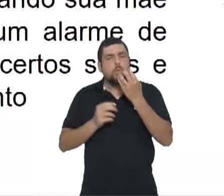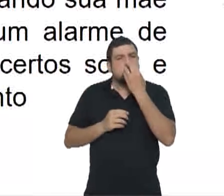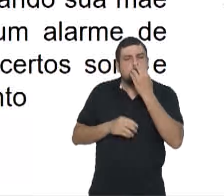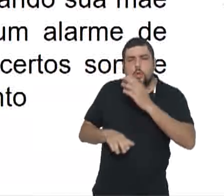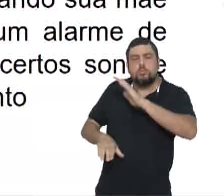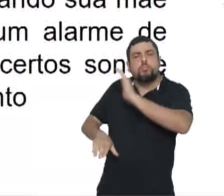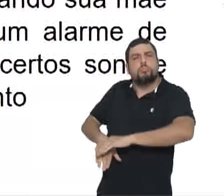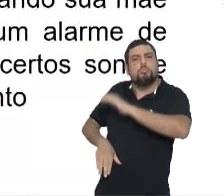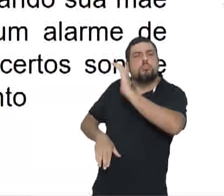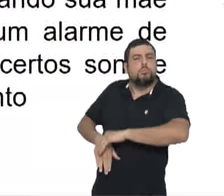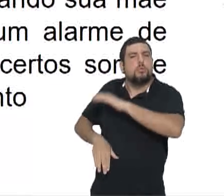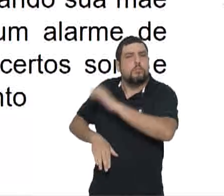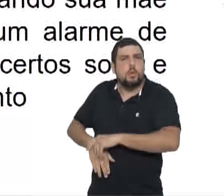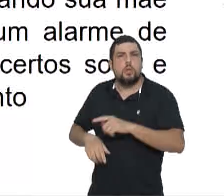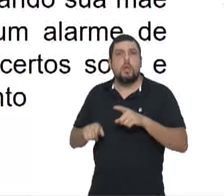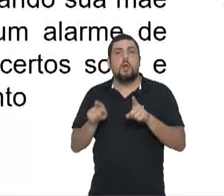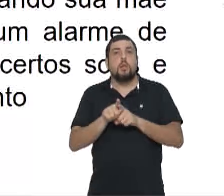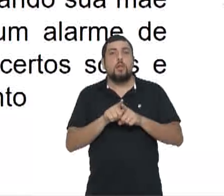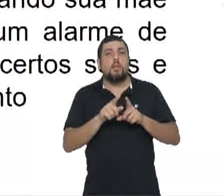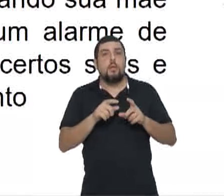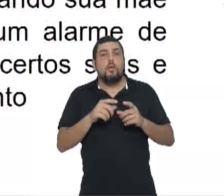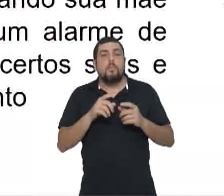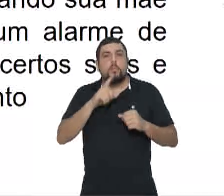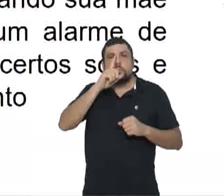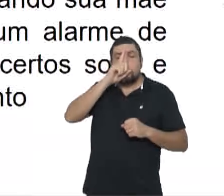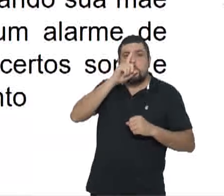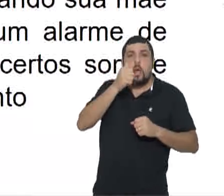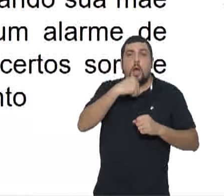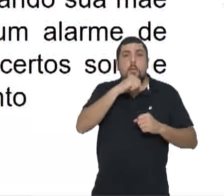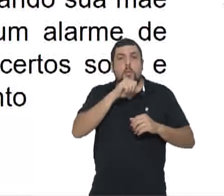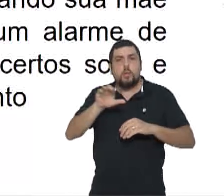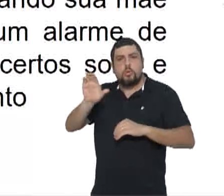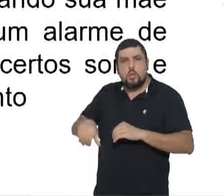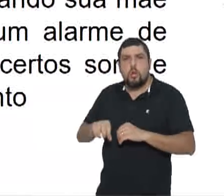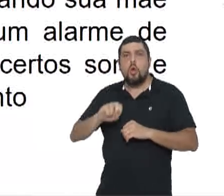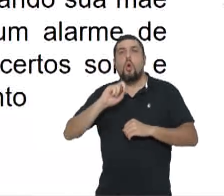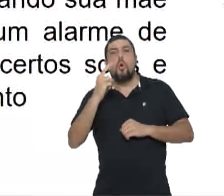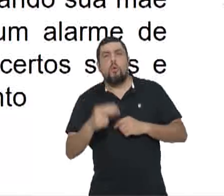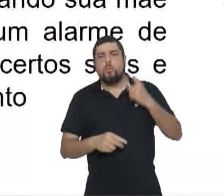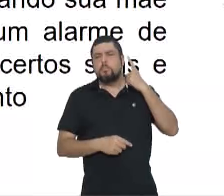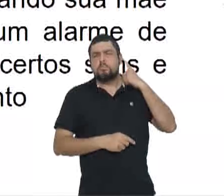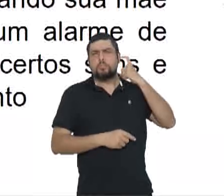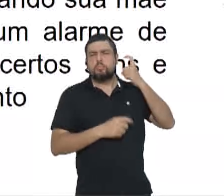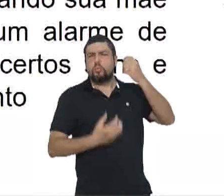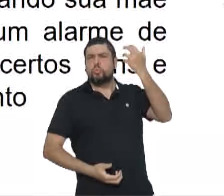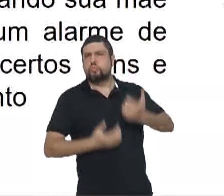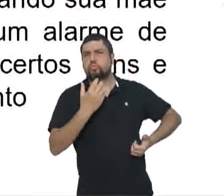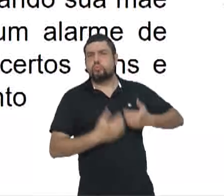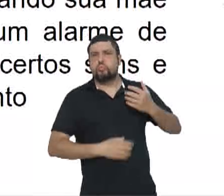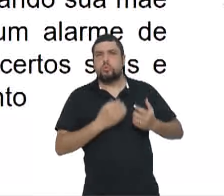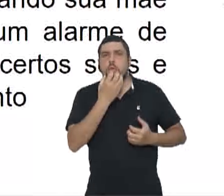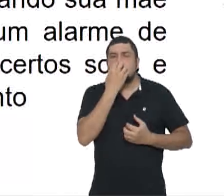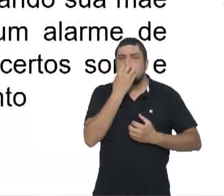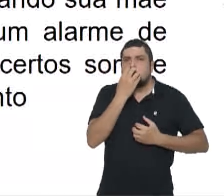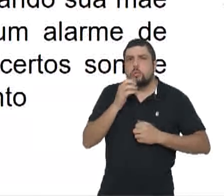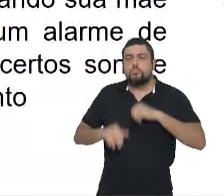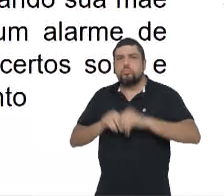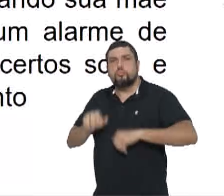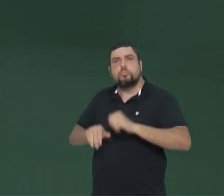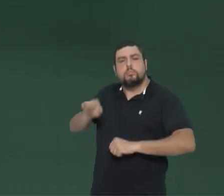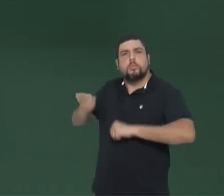chama e em situações de perigo, como quando um alarme de incêndio dispara. Kurt foi treinado